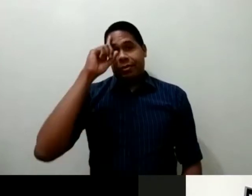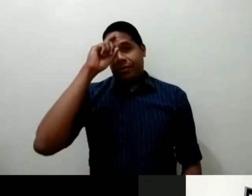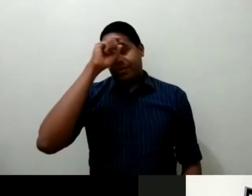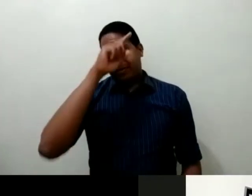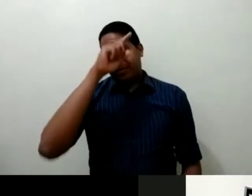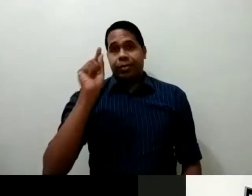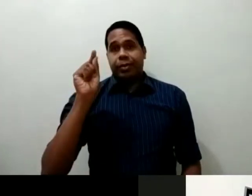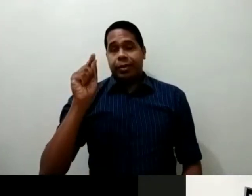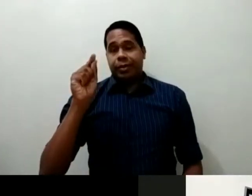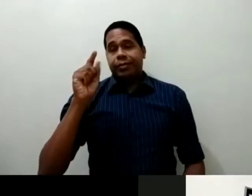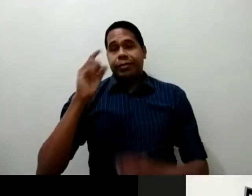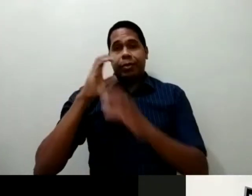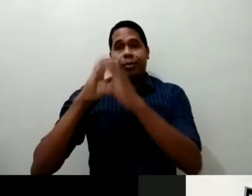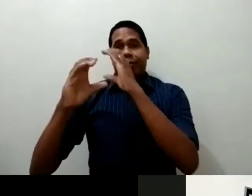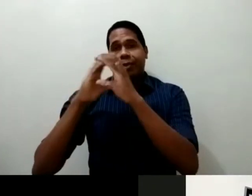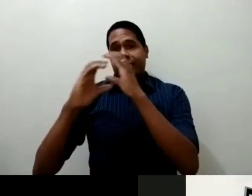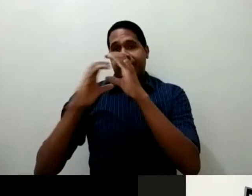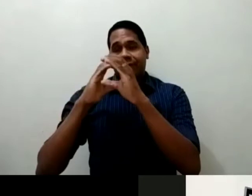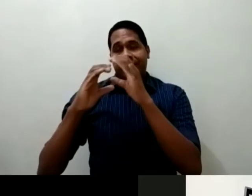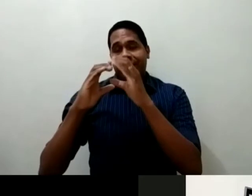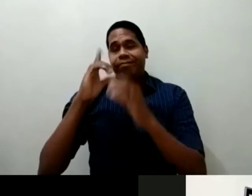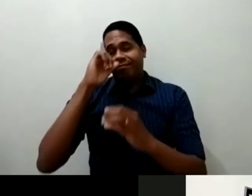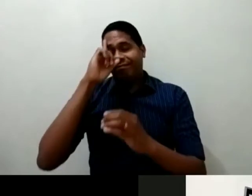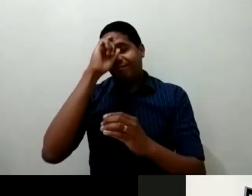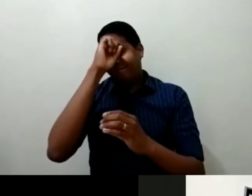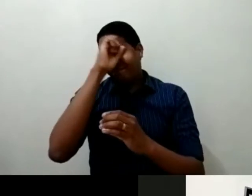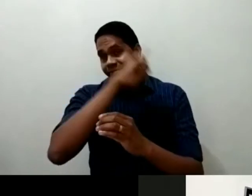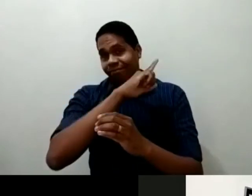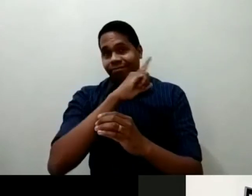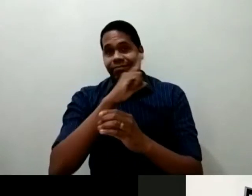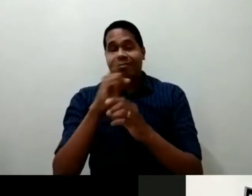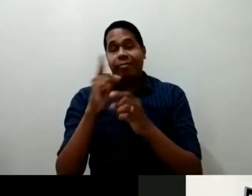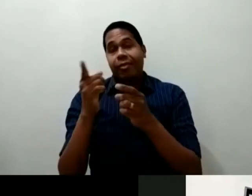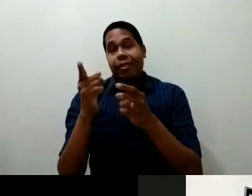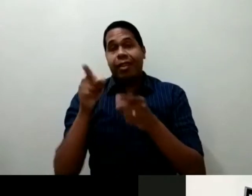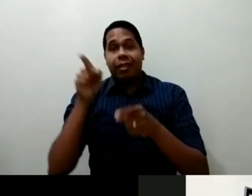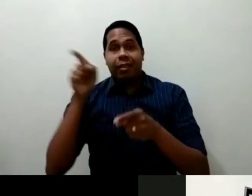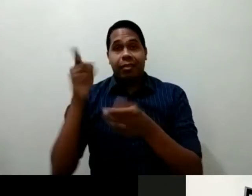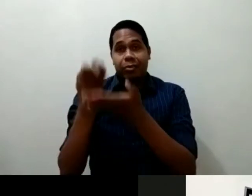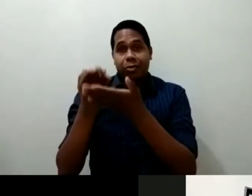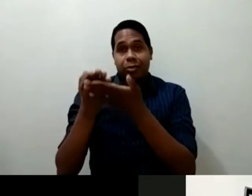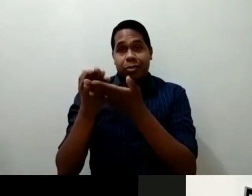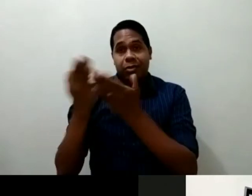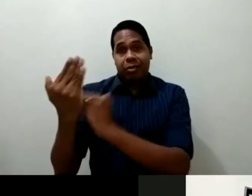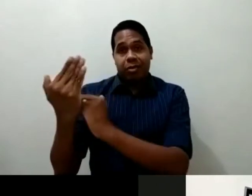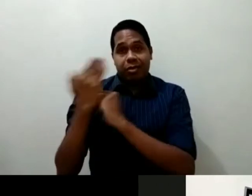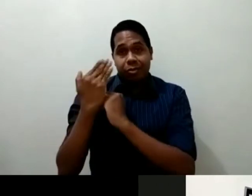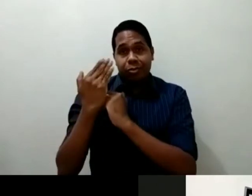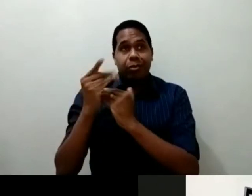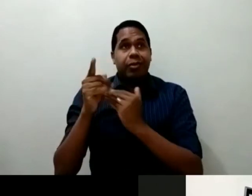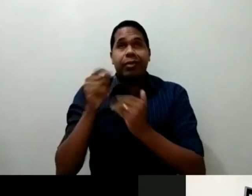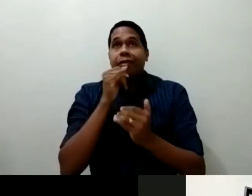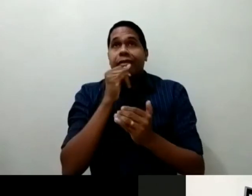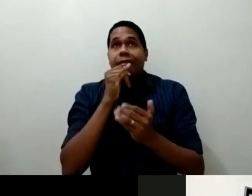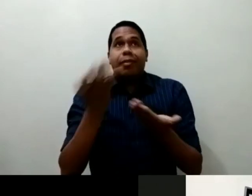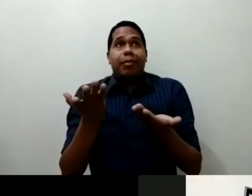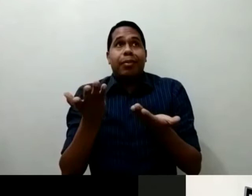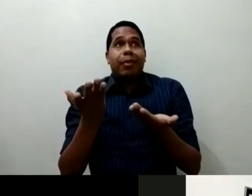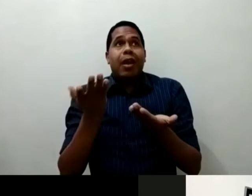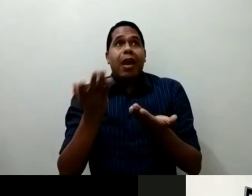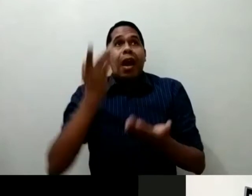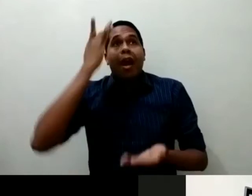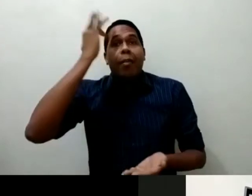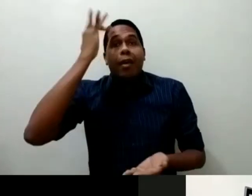Sim, eu tive algumas dificuldades sim, na comunicação, era muito complicado, né? Por exemplo, dentro da